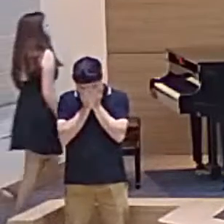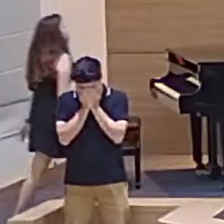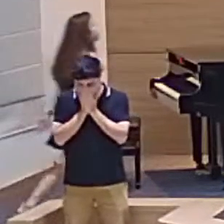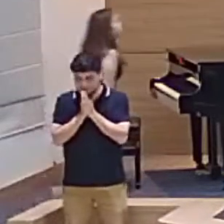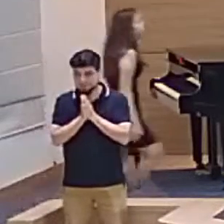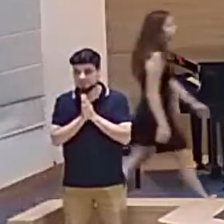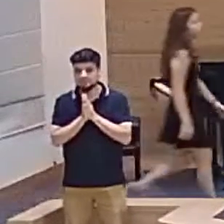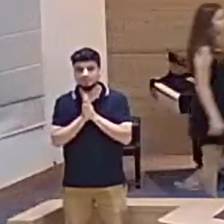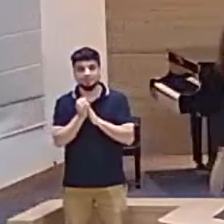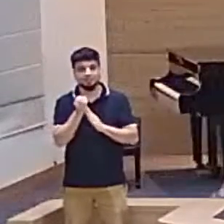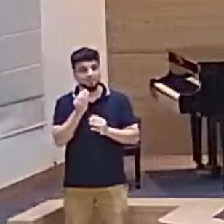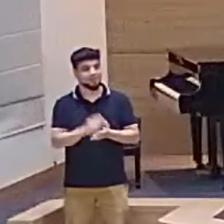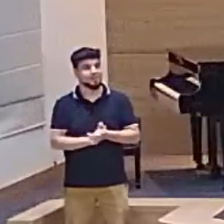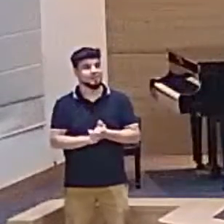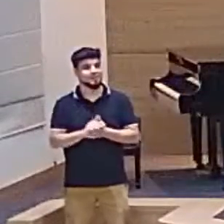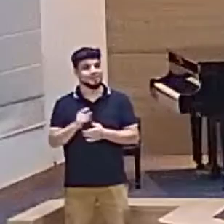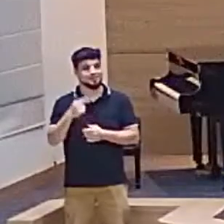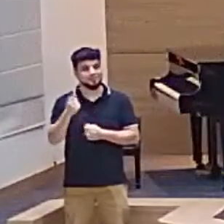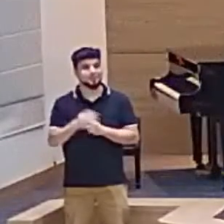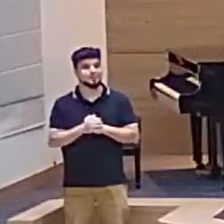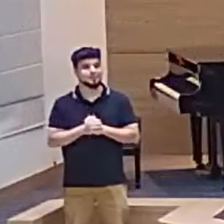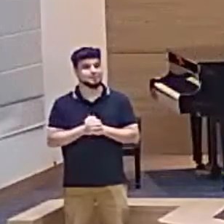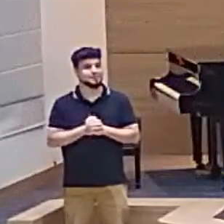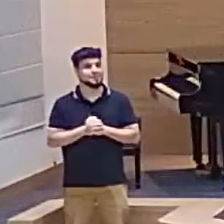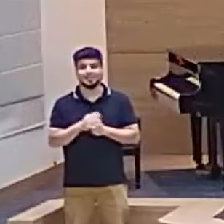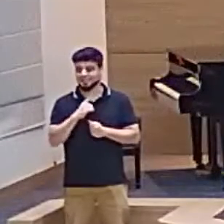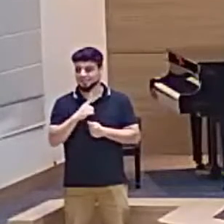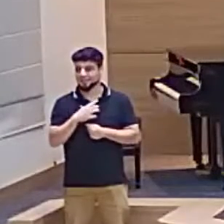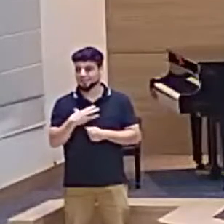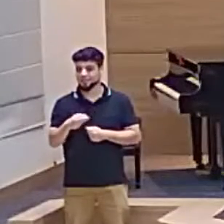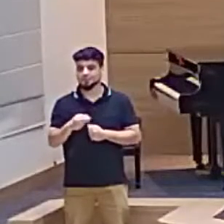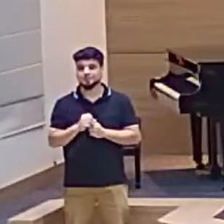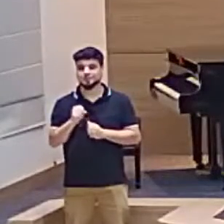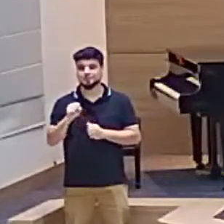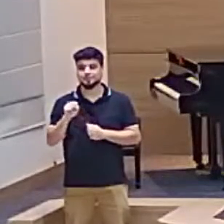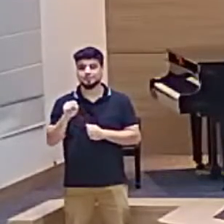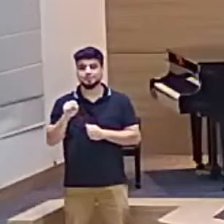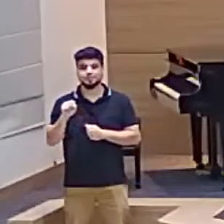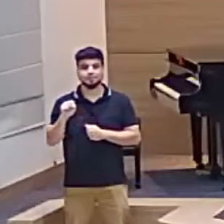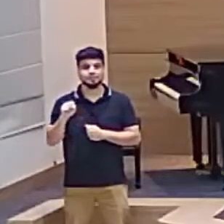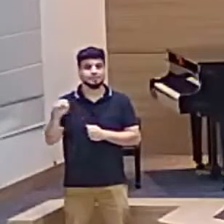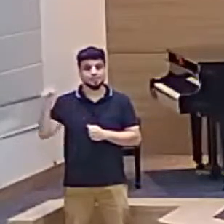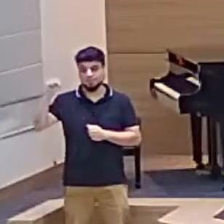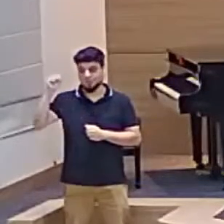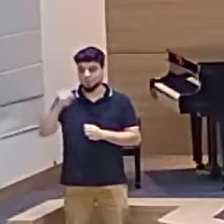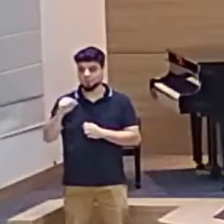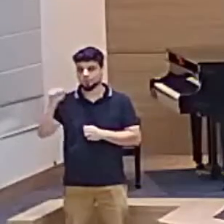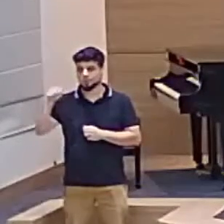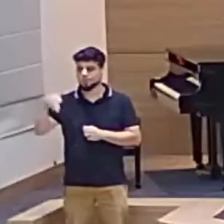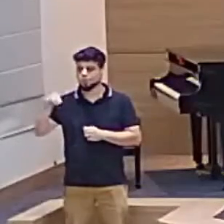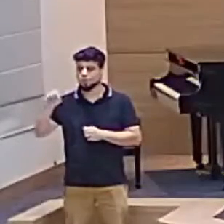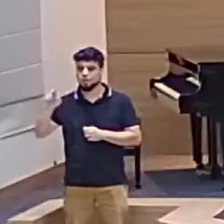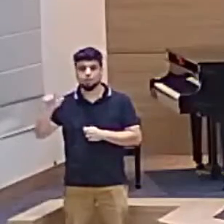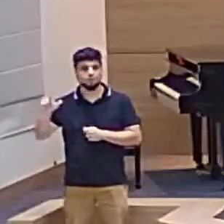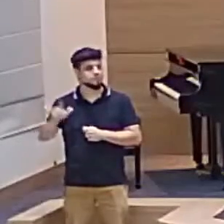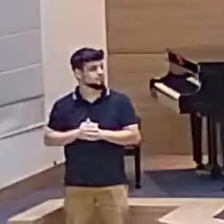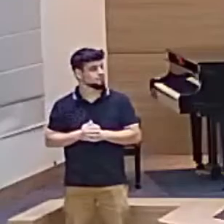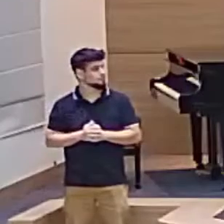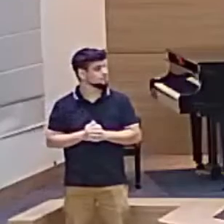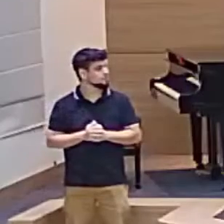uns dias é o do Samuca e da Fernanda né olha que coisa boa louvado seja Deus amém